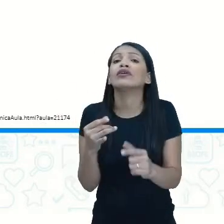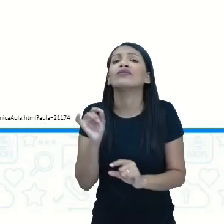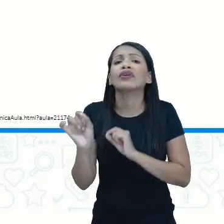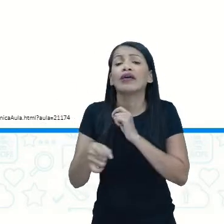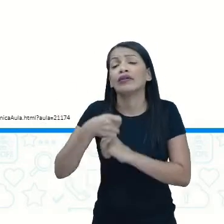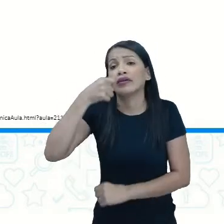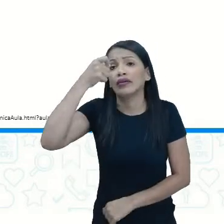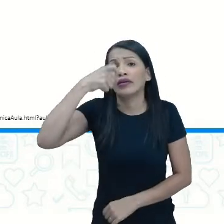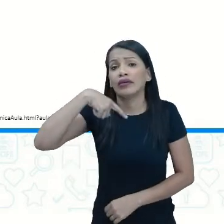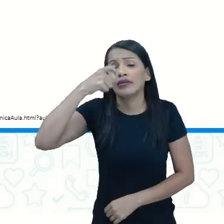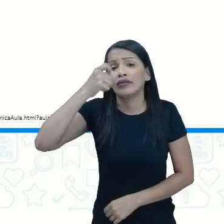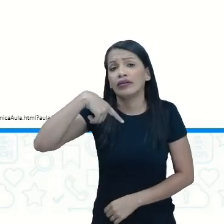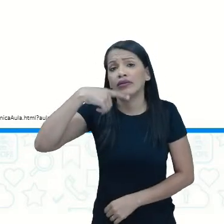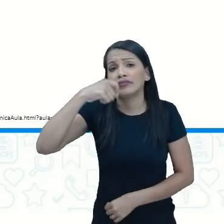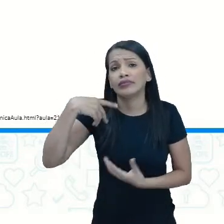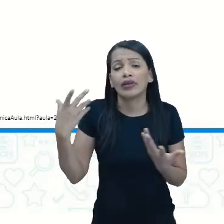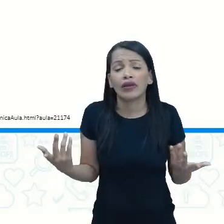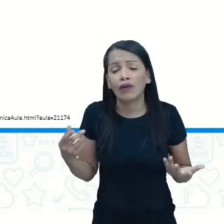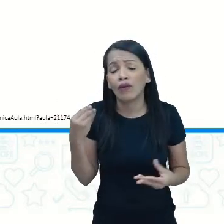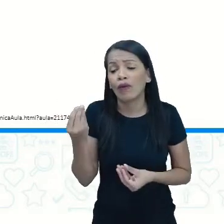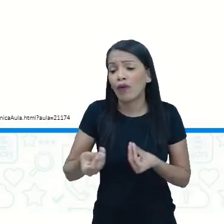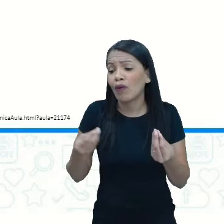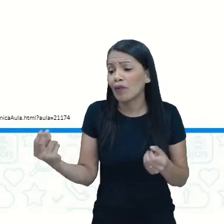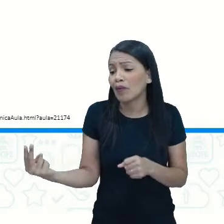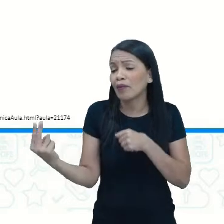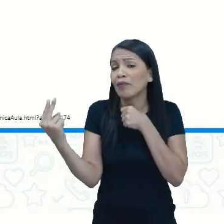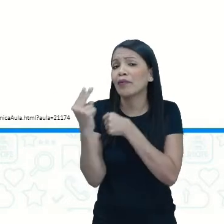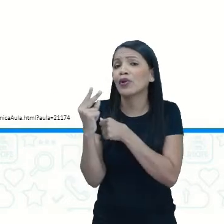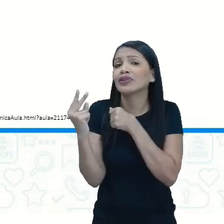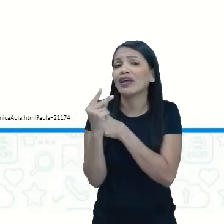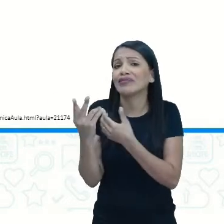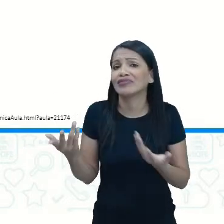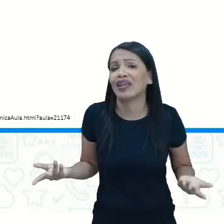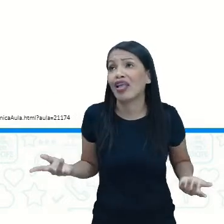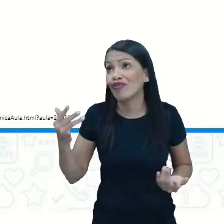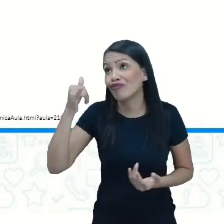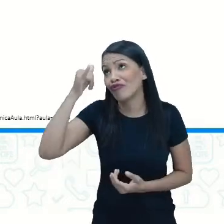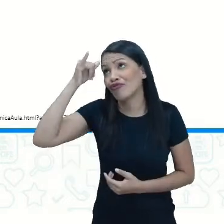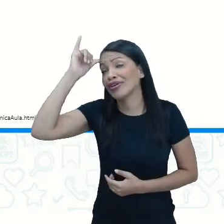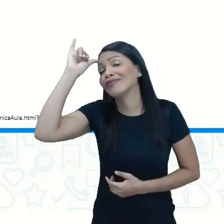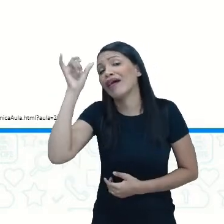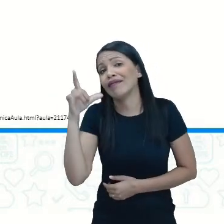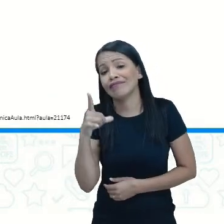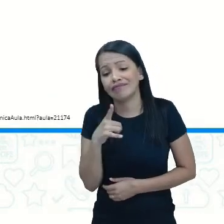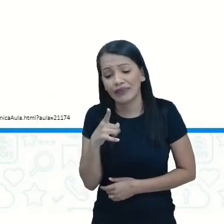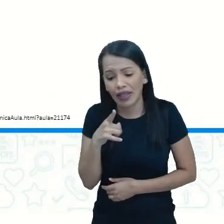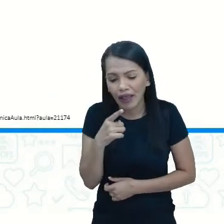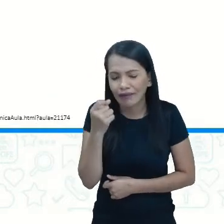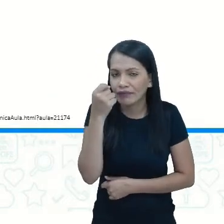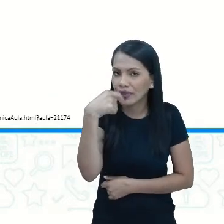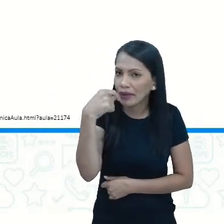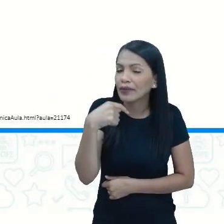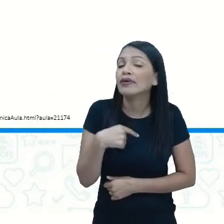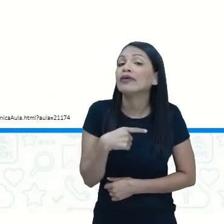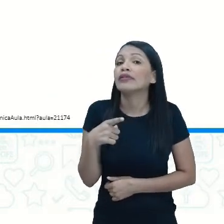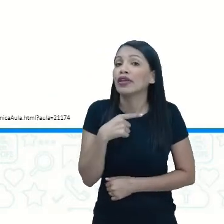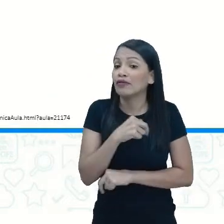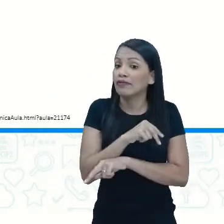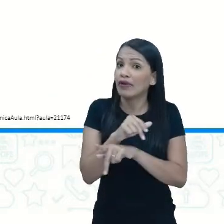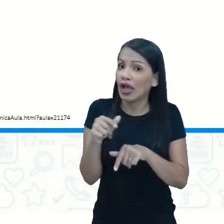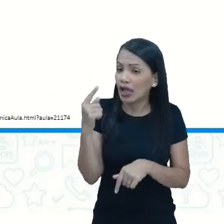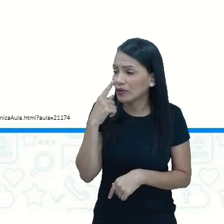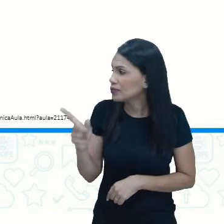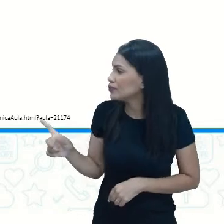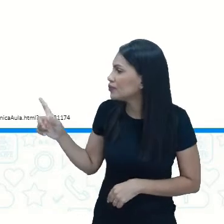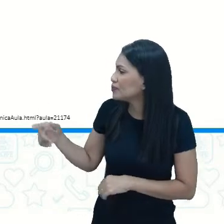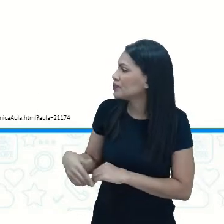forma nós devemos nos proteger, tá certo? Olha quantos verbos no imperativo aqui também, olha.